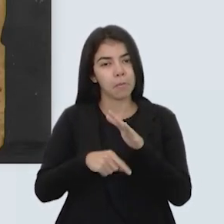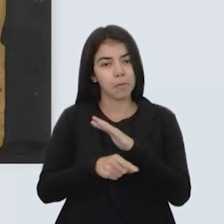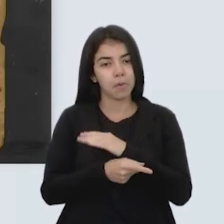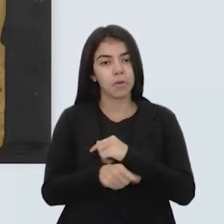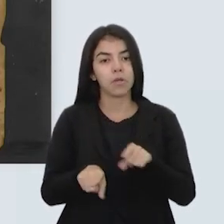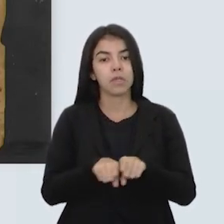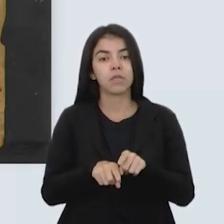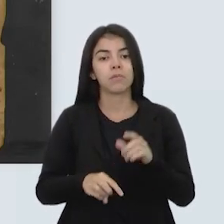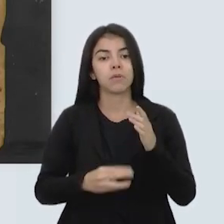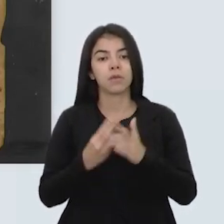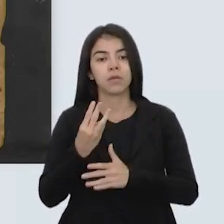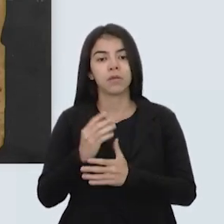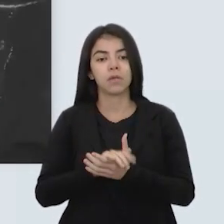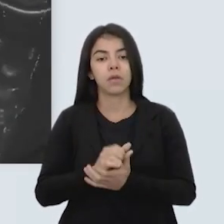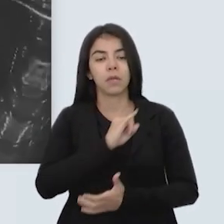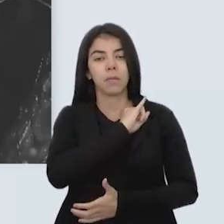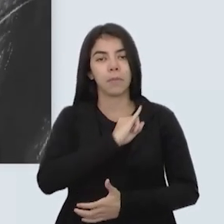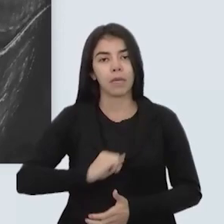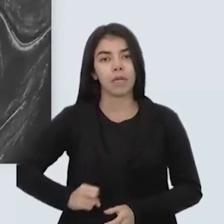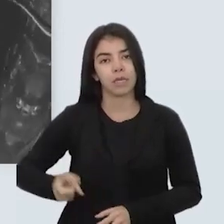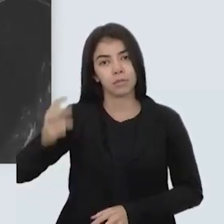sobre imperialismo cultural.